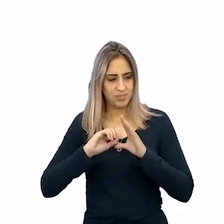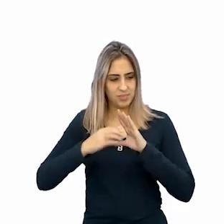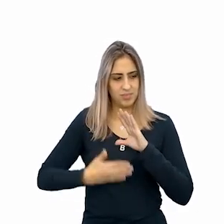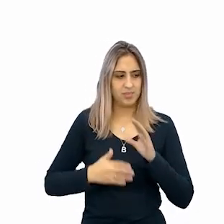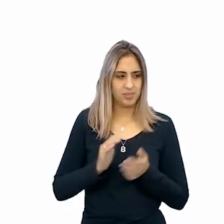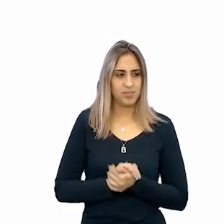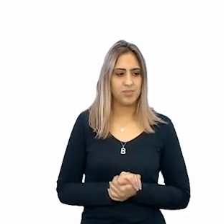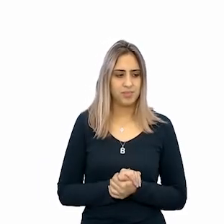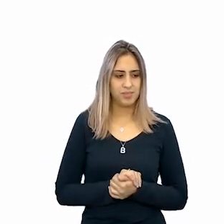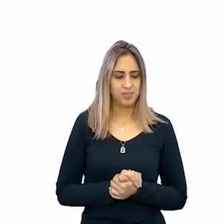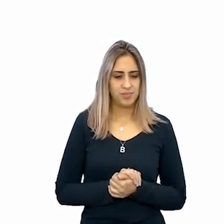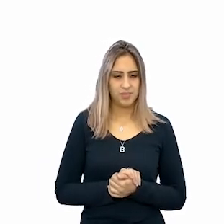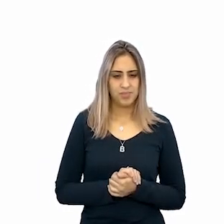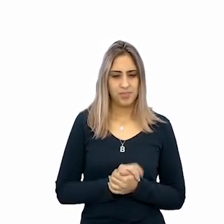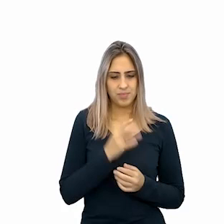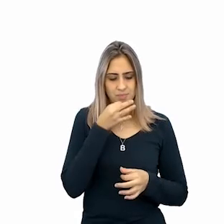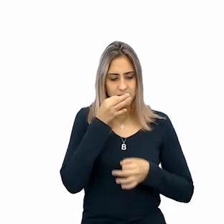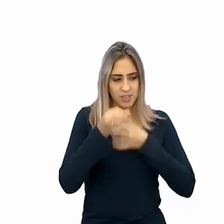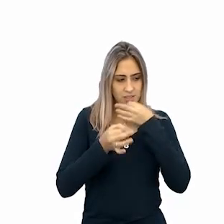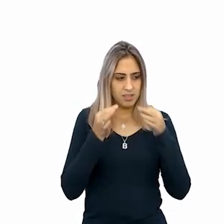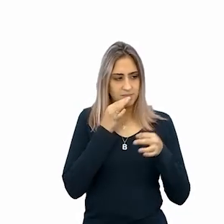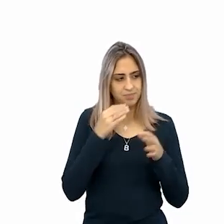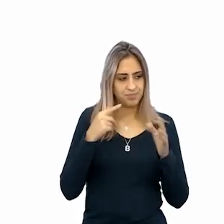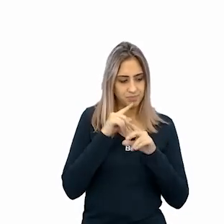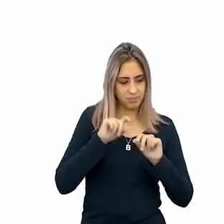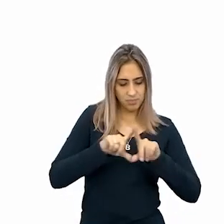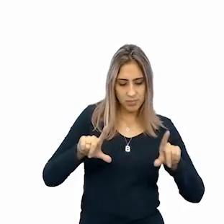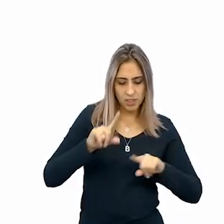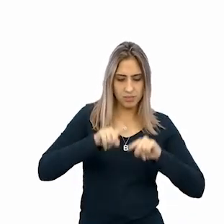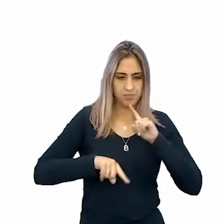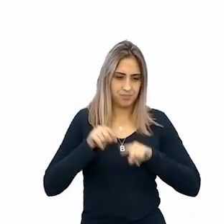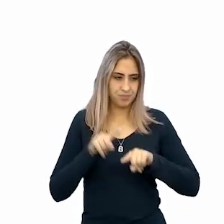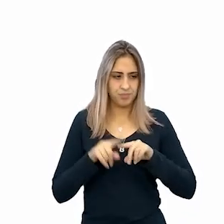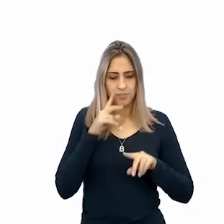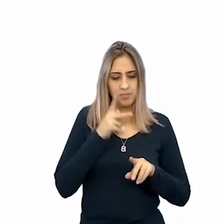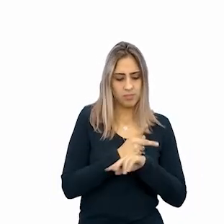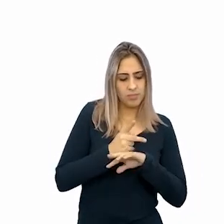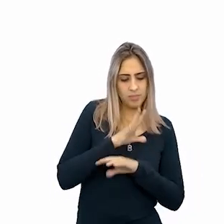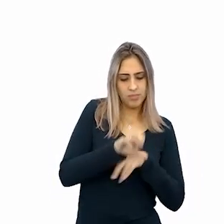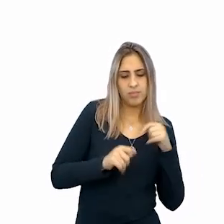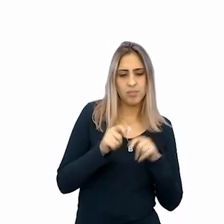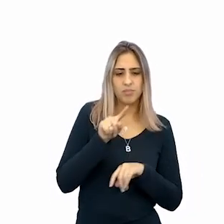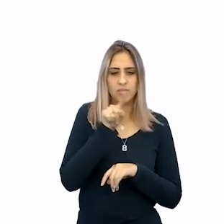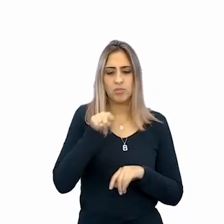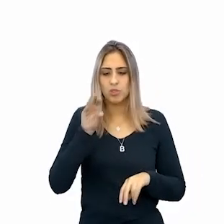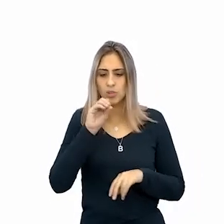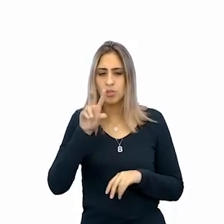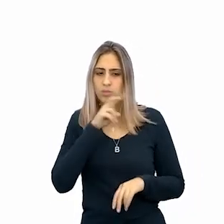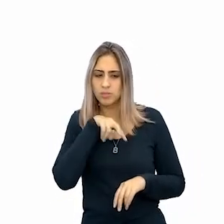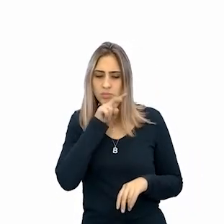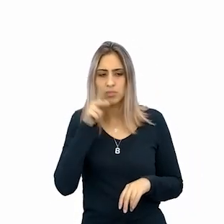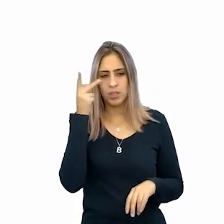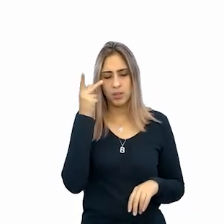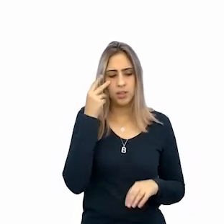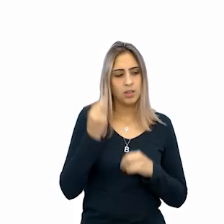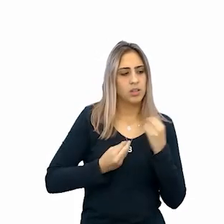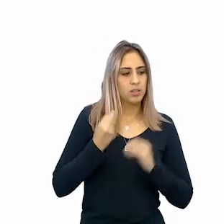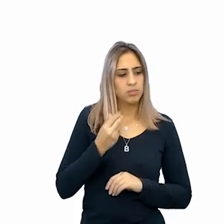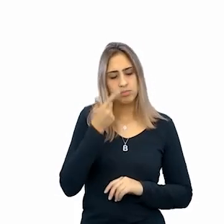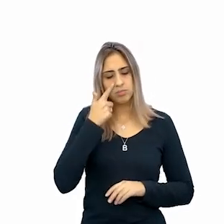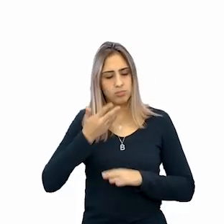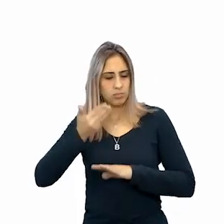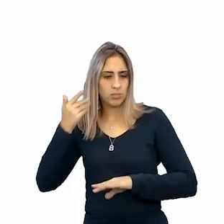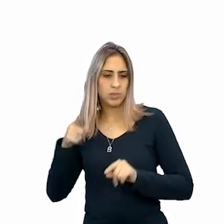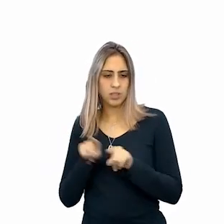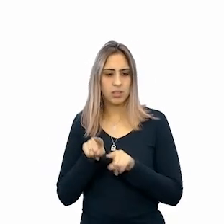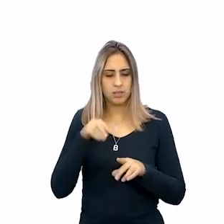características físicas. Comente que o trecho do material foi retirado do site Zoológico de São Paulo, assim como os anteriores,